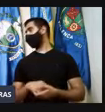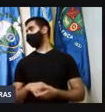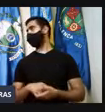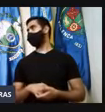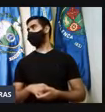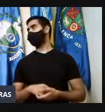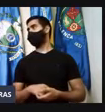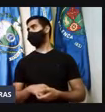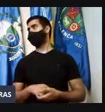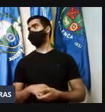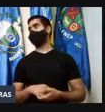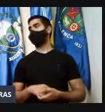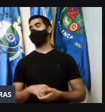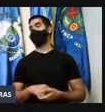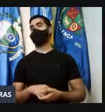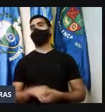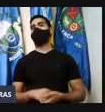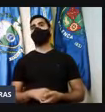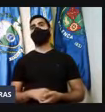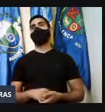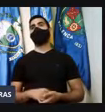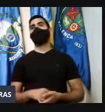Aprove, então, a manutenção do veto.